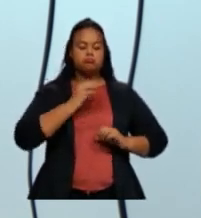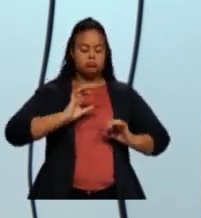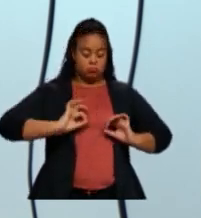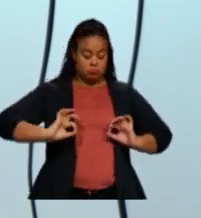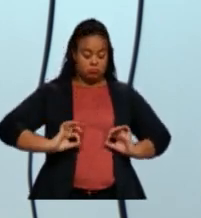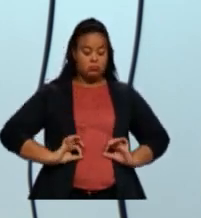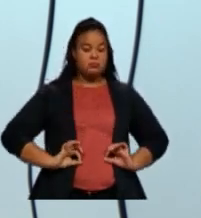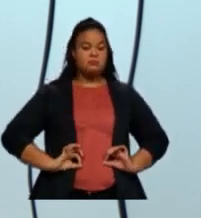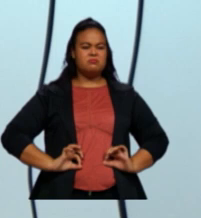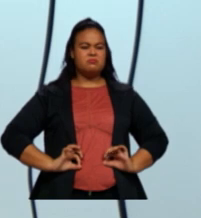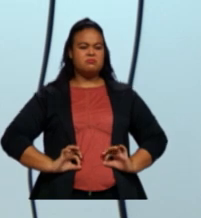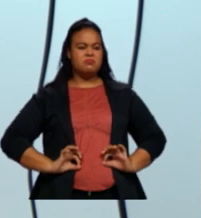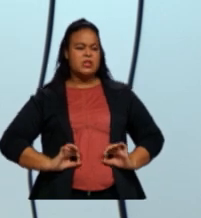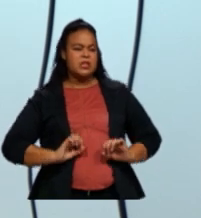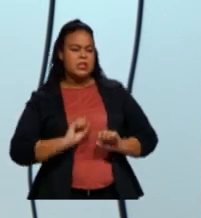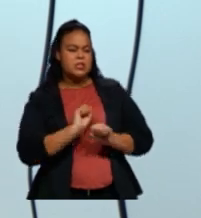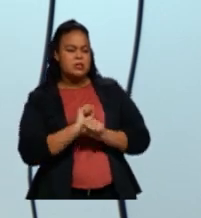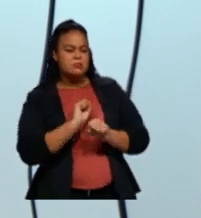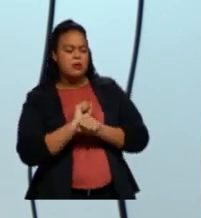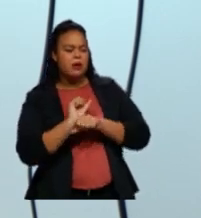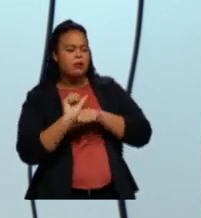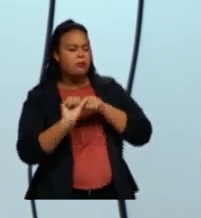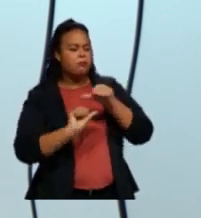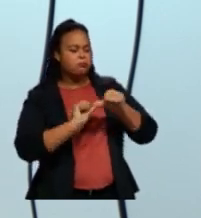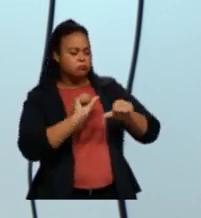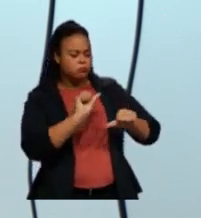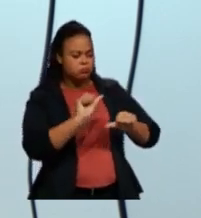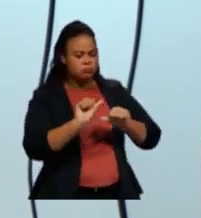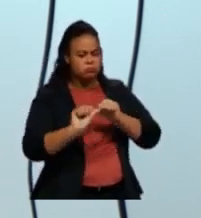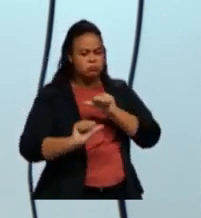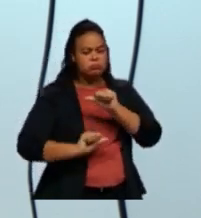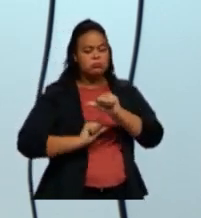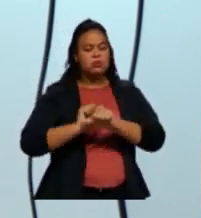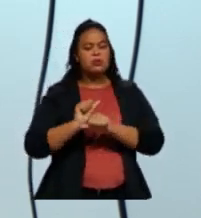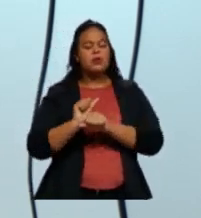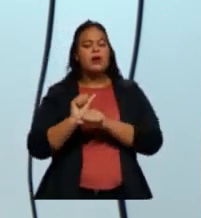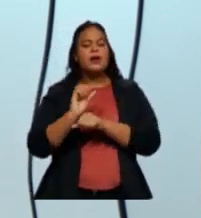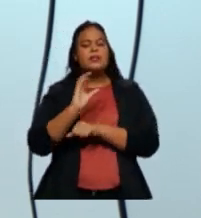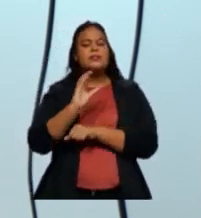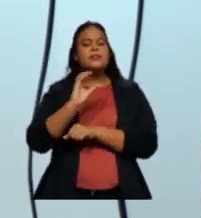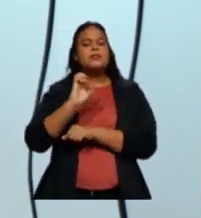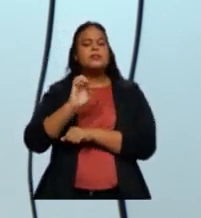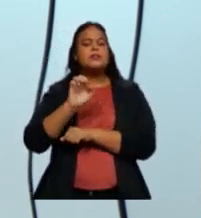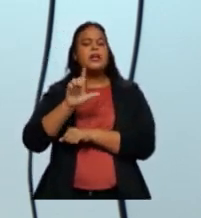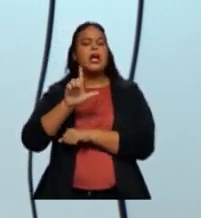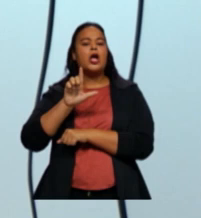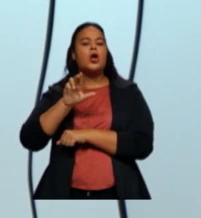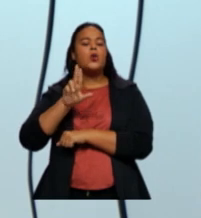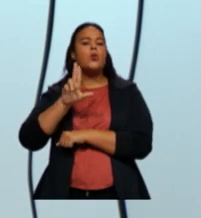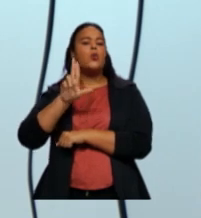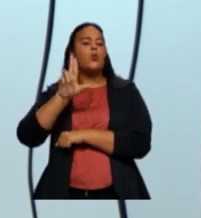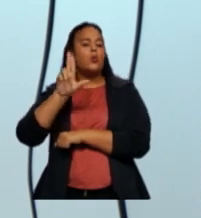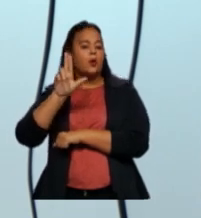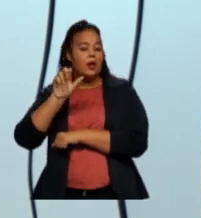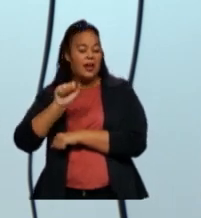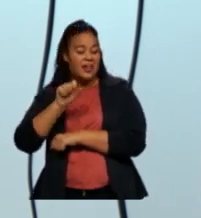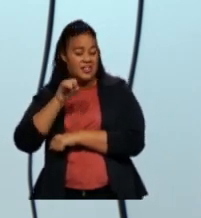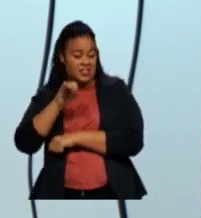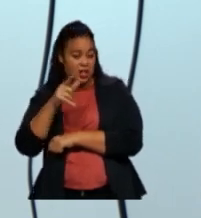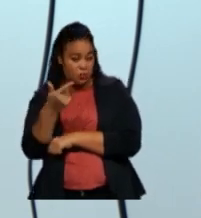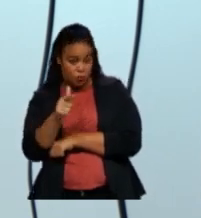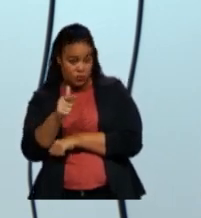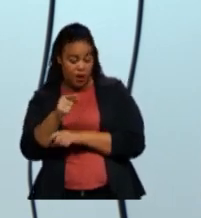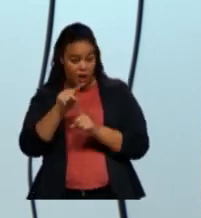todo, irrigando, esperando uma célula reprodutora. Uma vez não tendo essa fecundação, não tendo essa